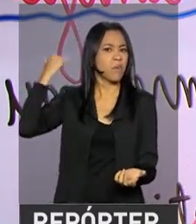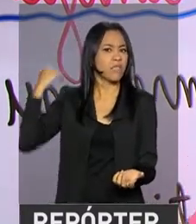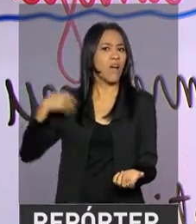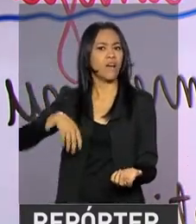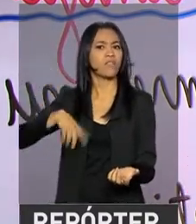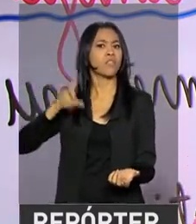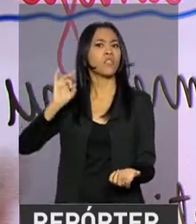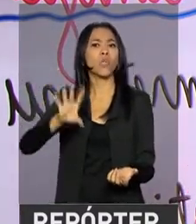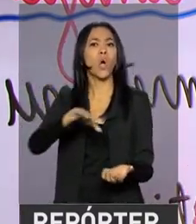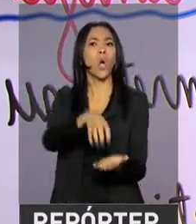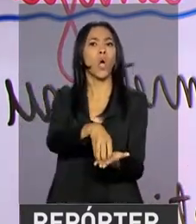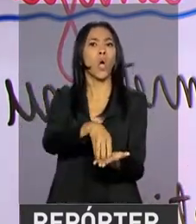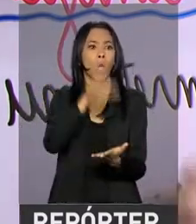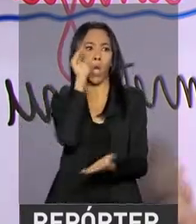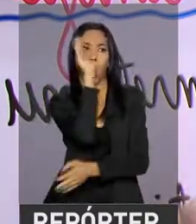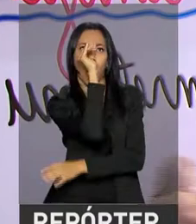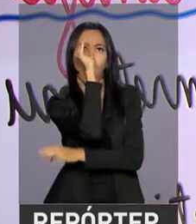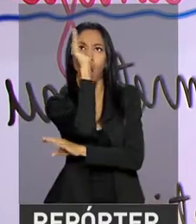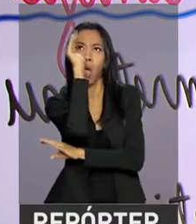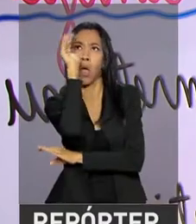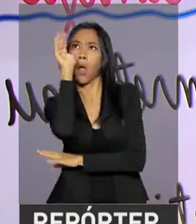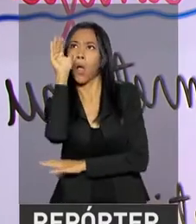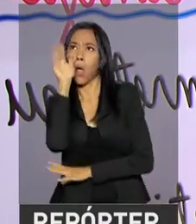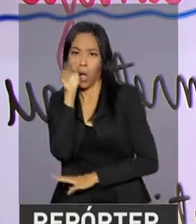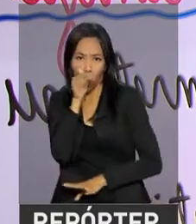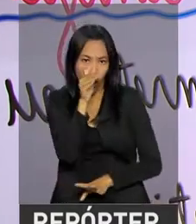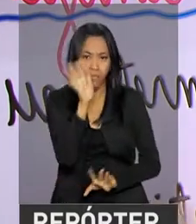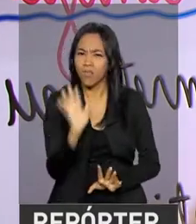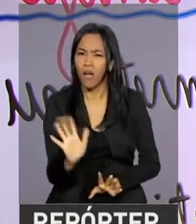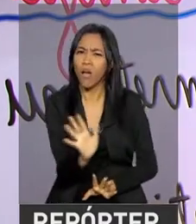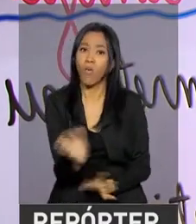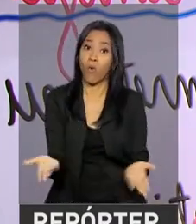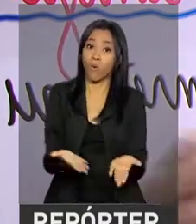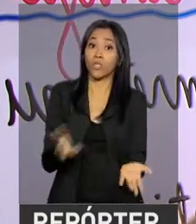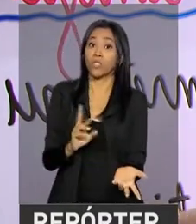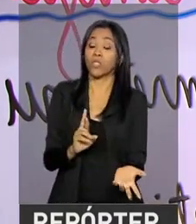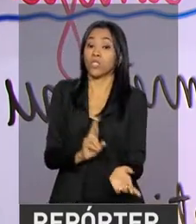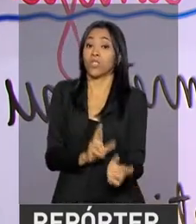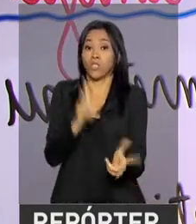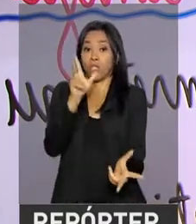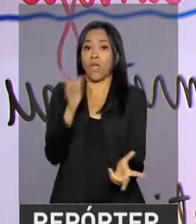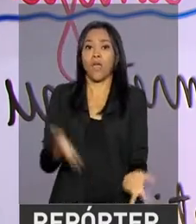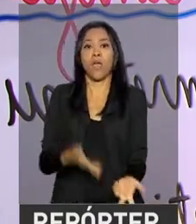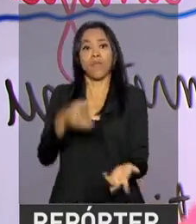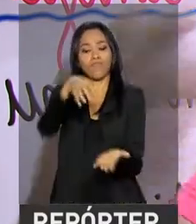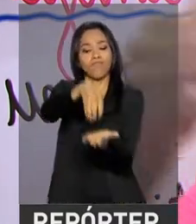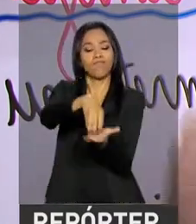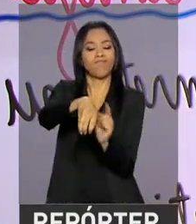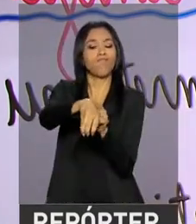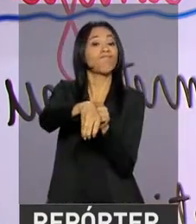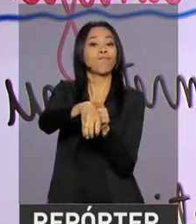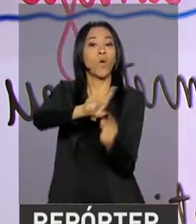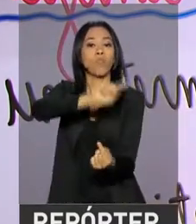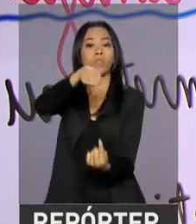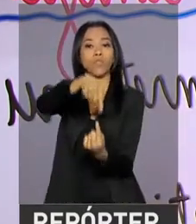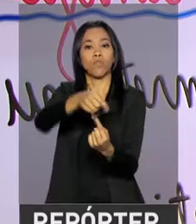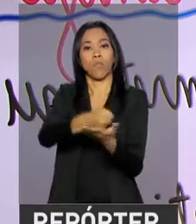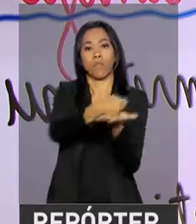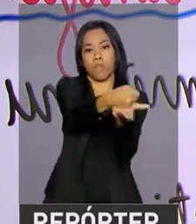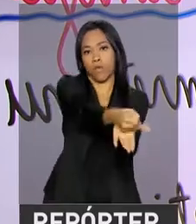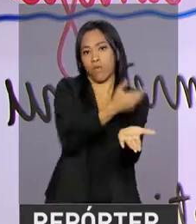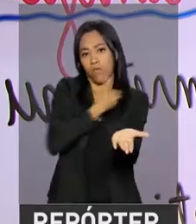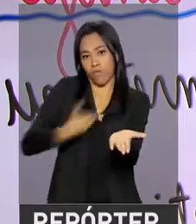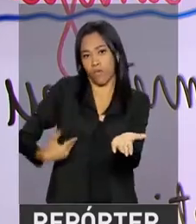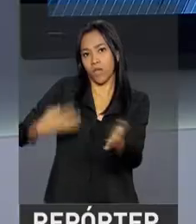de ser um modo de espião que era jogo de governo para saber que hoje a mim ela é um órgão para dar suporte ao governo as